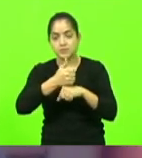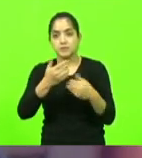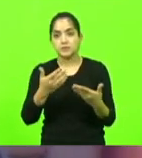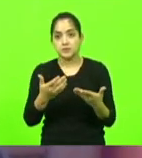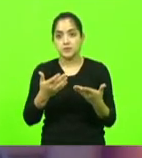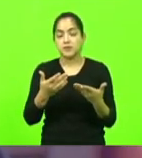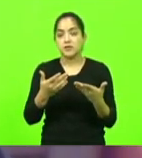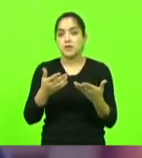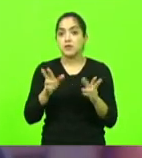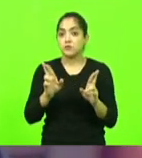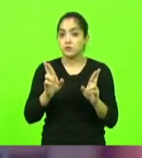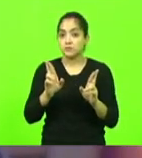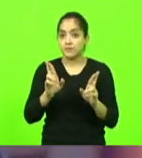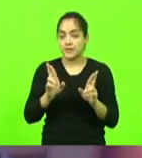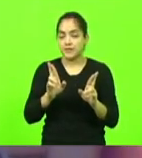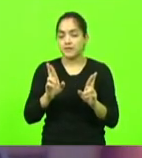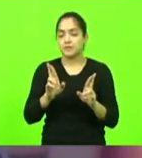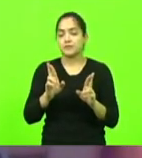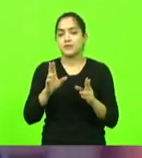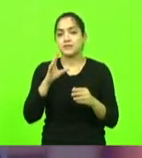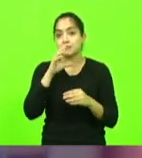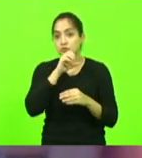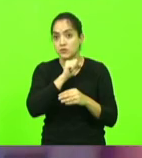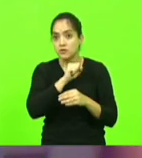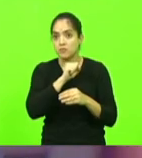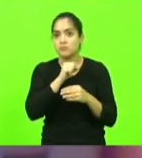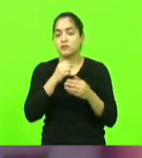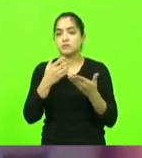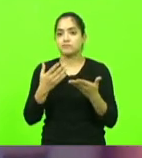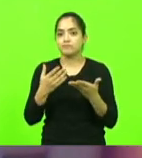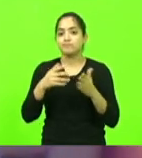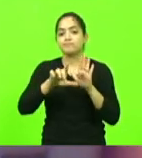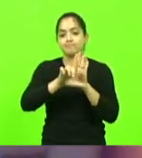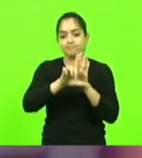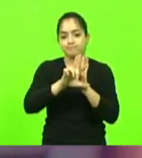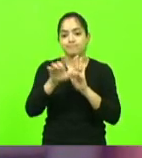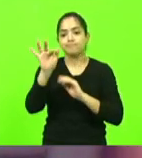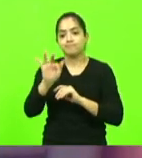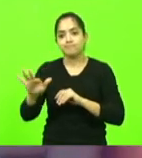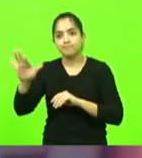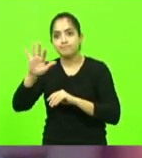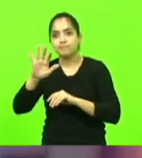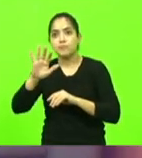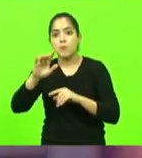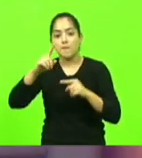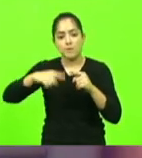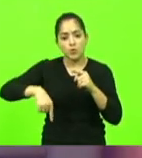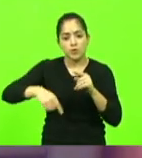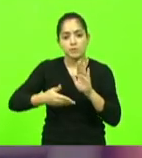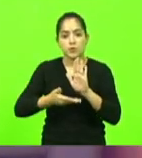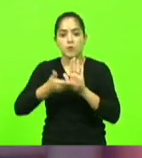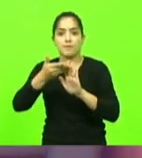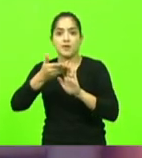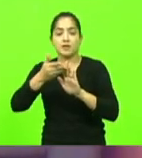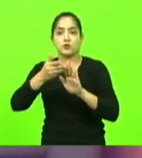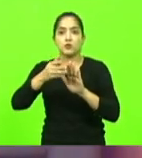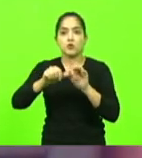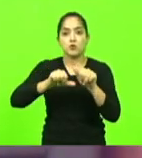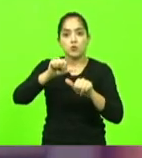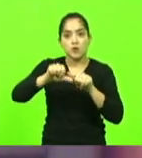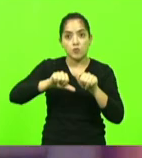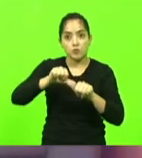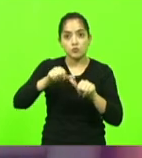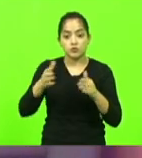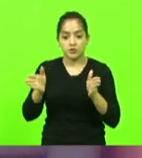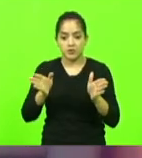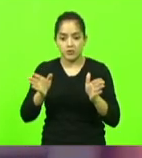seja logo, mesmo sabendo que tem uma lei federal que proíbe o aumento e o reajuste para esse ano e que,